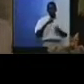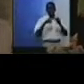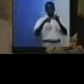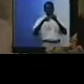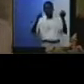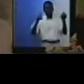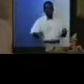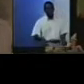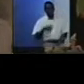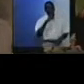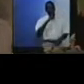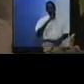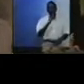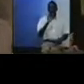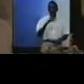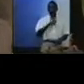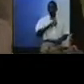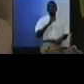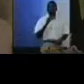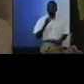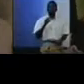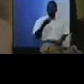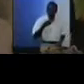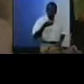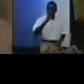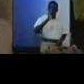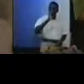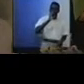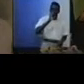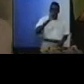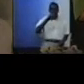geladeirazinha. Não tinha água, não tinha nada dentro. Só latinha de cerveja.